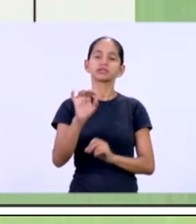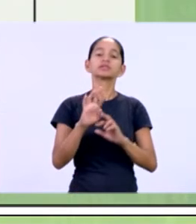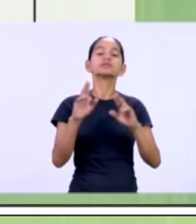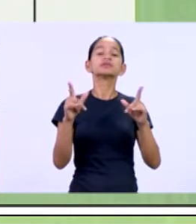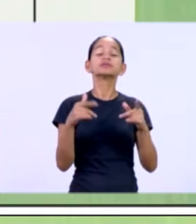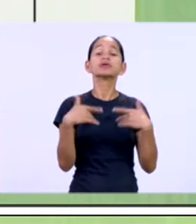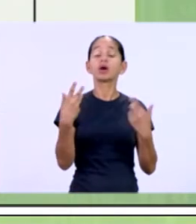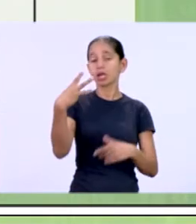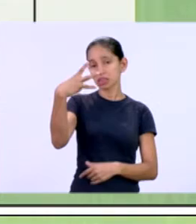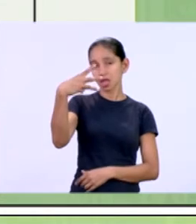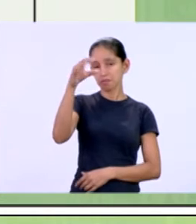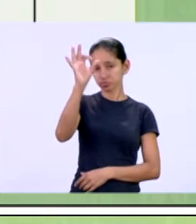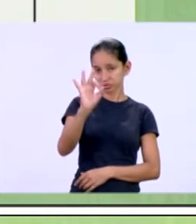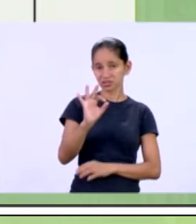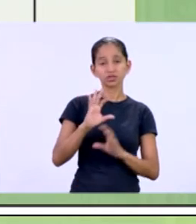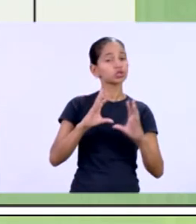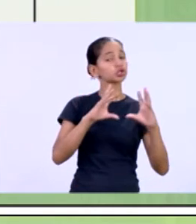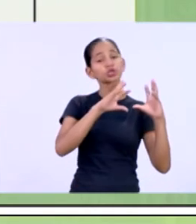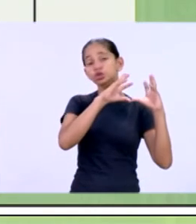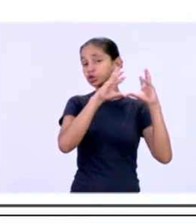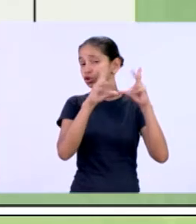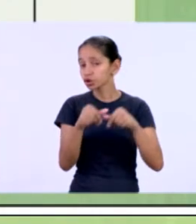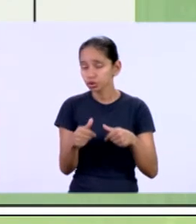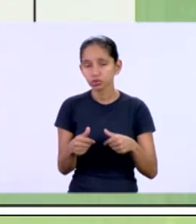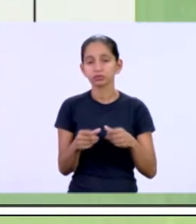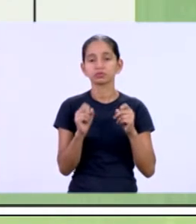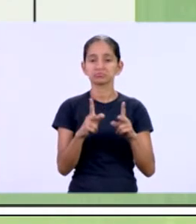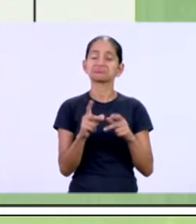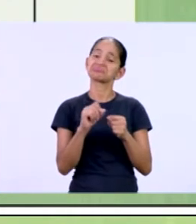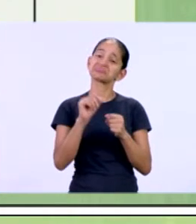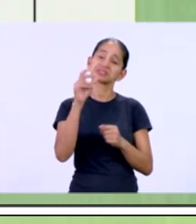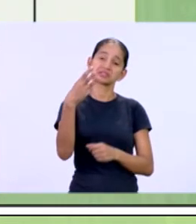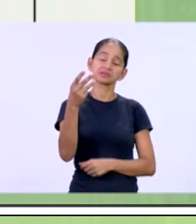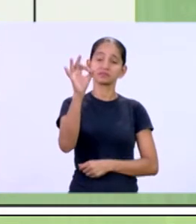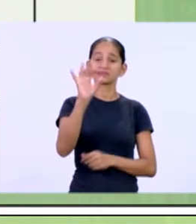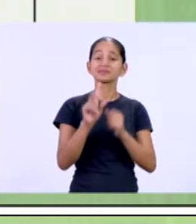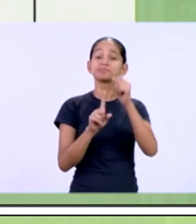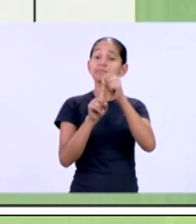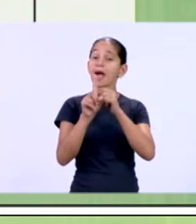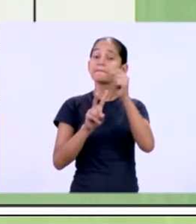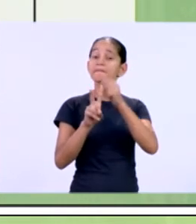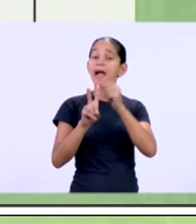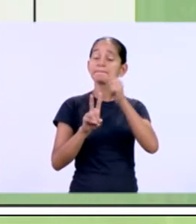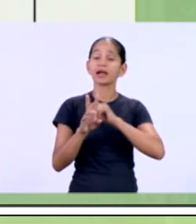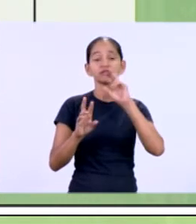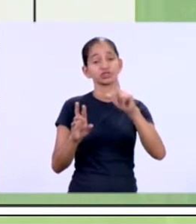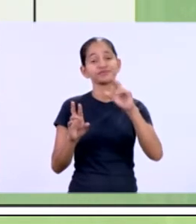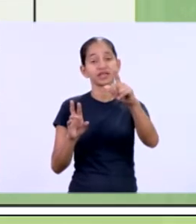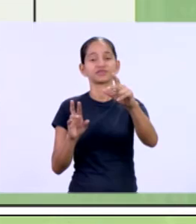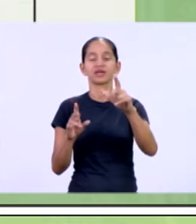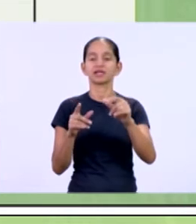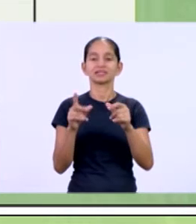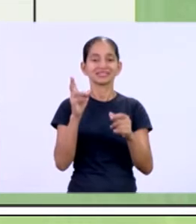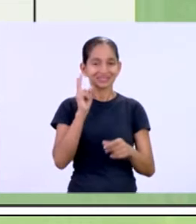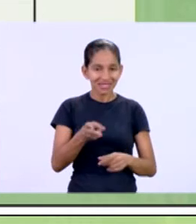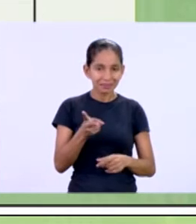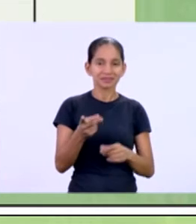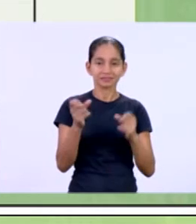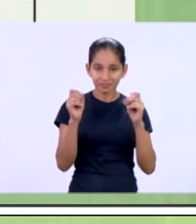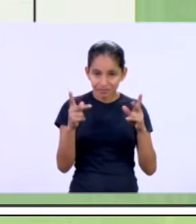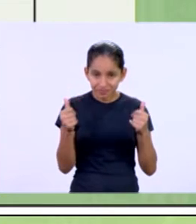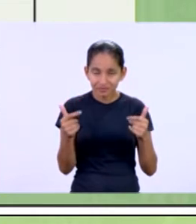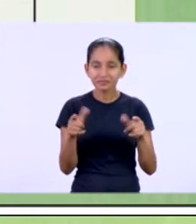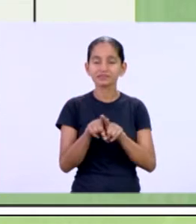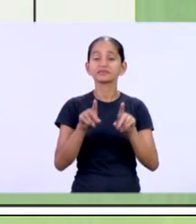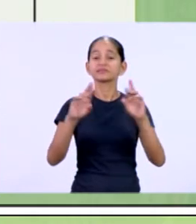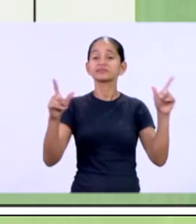vou jogar 3% sobre todos os valores e eu vou calcular mensalmente. Esse vezes esse é igual a 3.600,